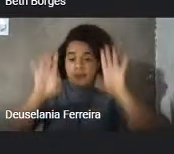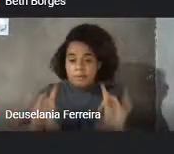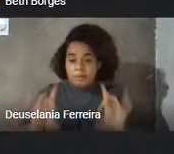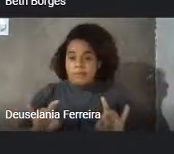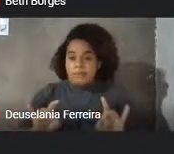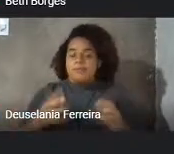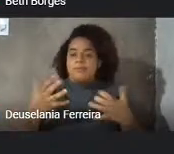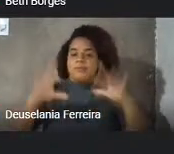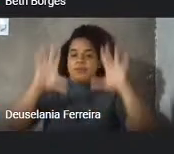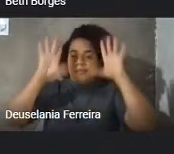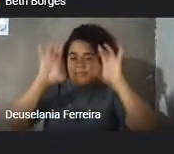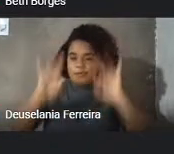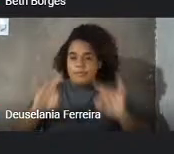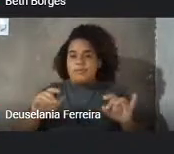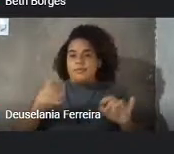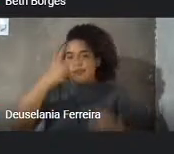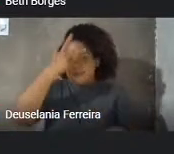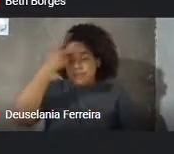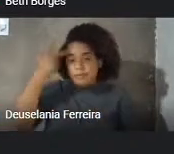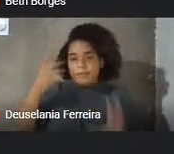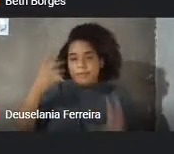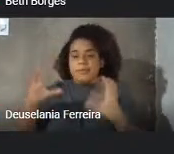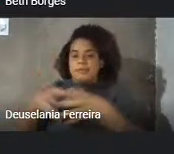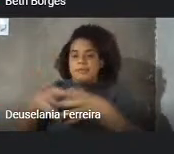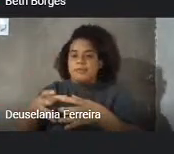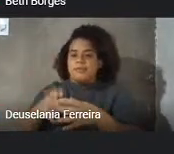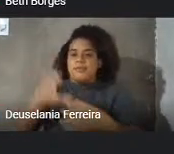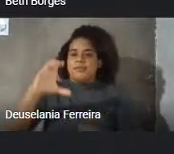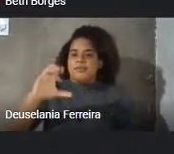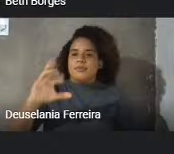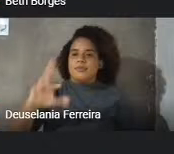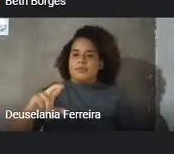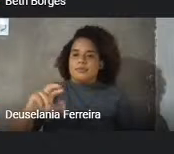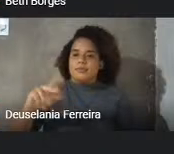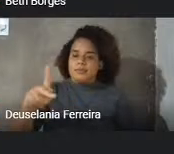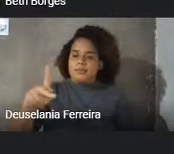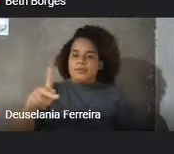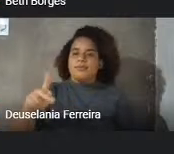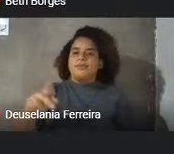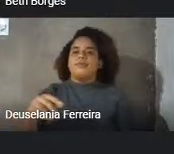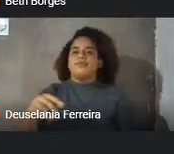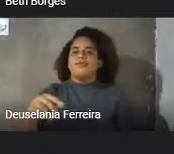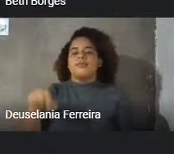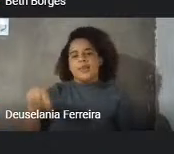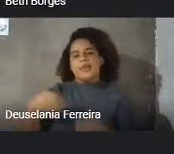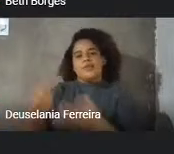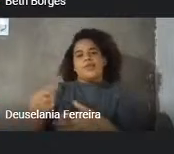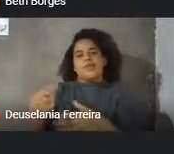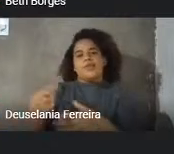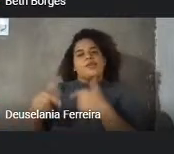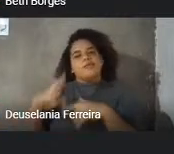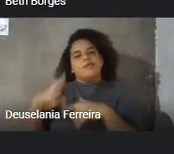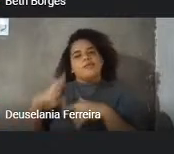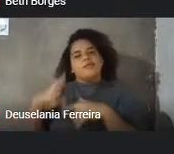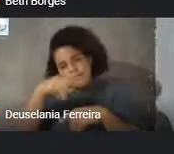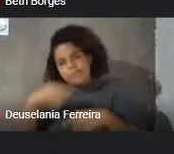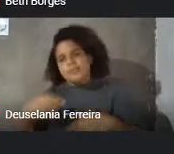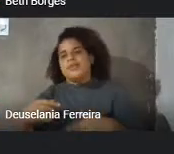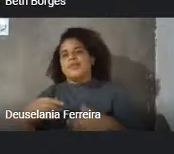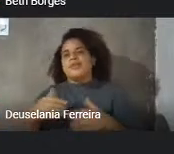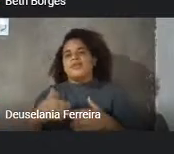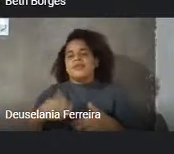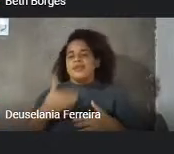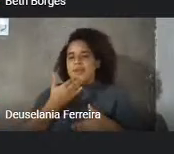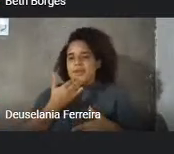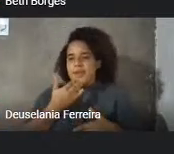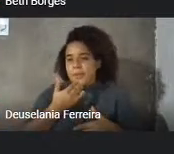especialmente, tá? As pessoas do CRP que estão agora aqui comigo, que eu dei um trabalhinho para eles no início, tá? Que eu peço desculpa pelo